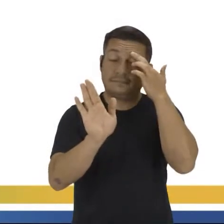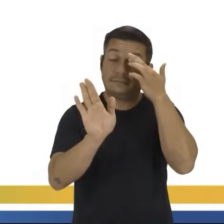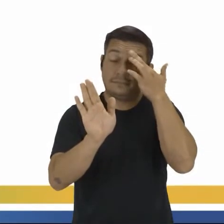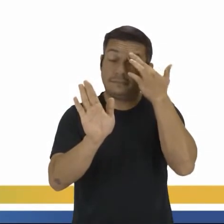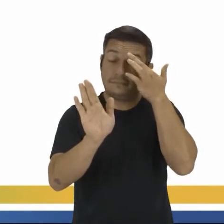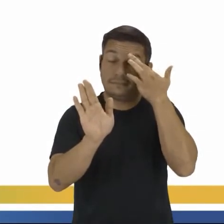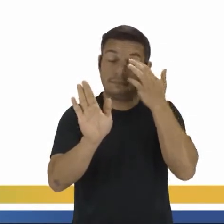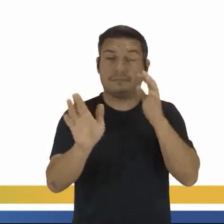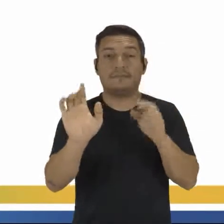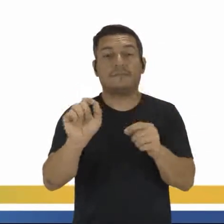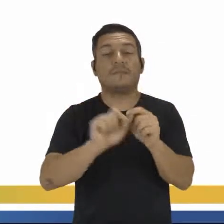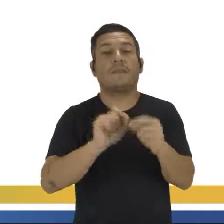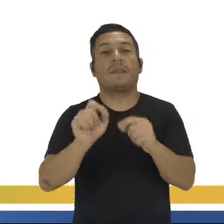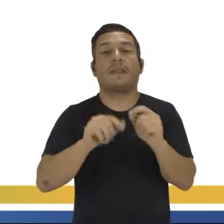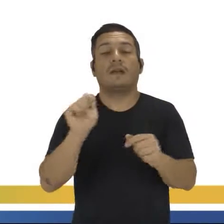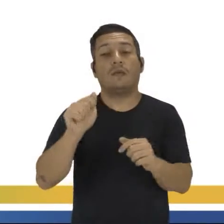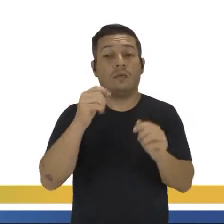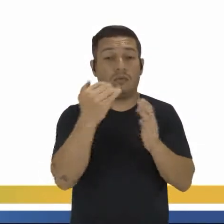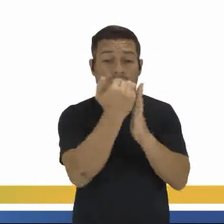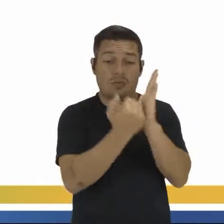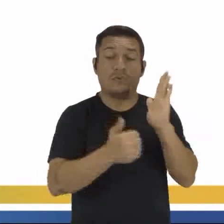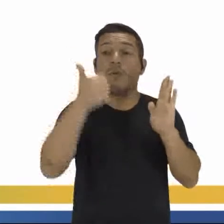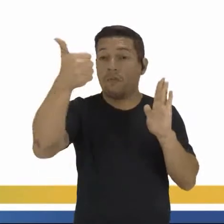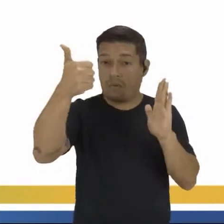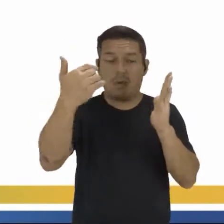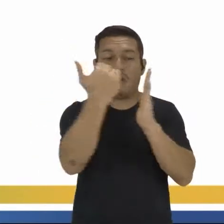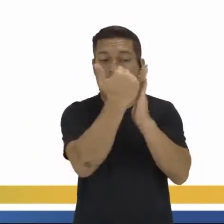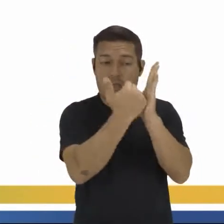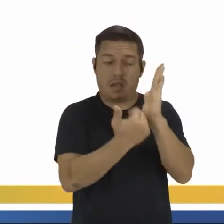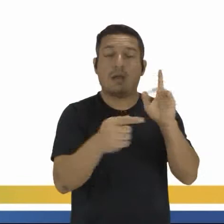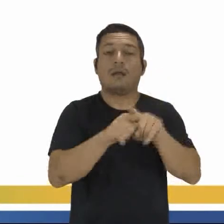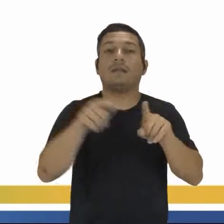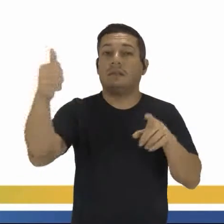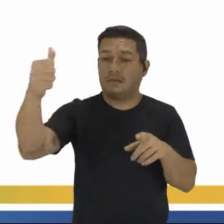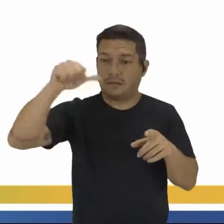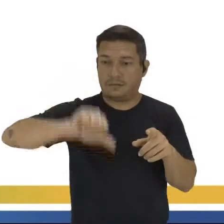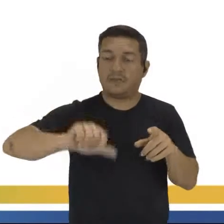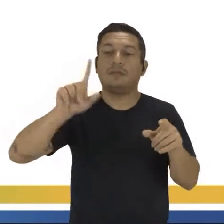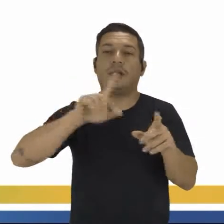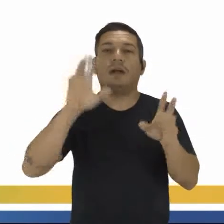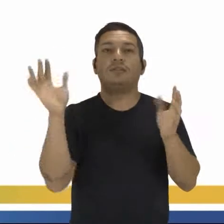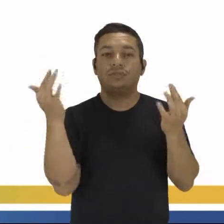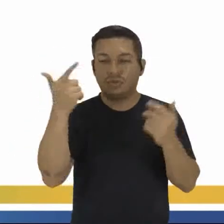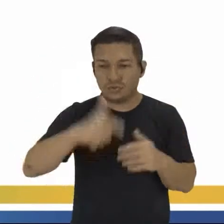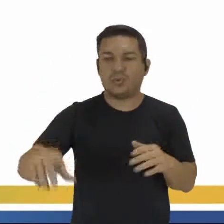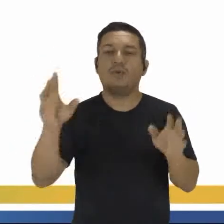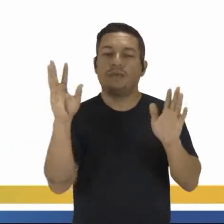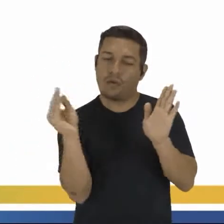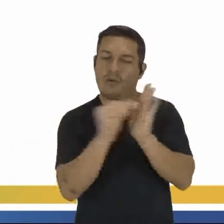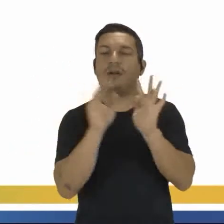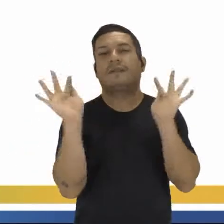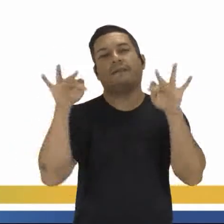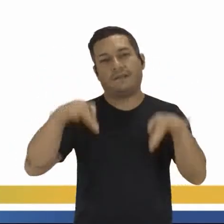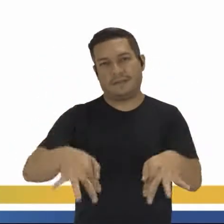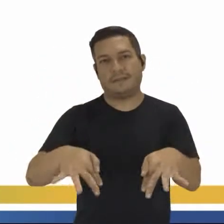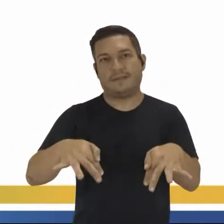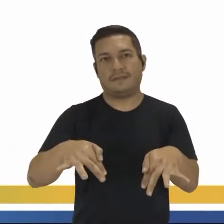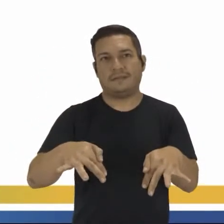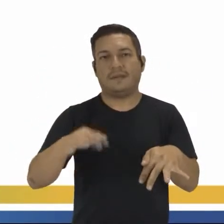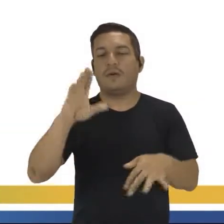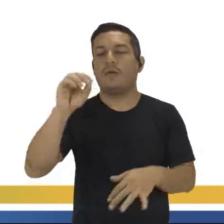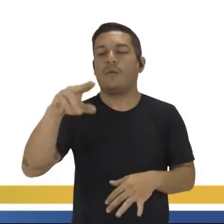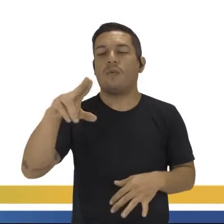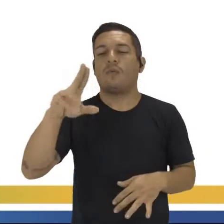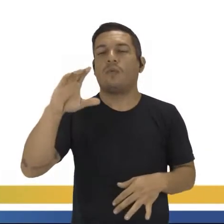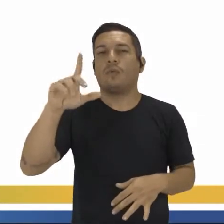com aspectos favoráveis quanto o parágrafo com aspectos contrários está sendo retomado aí na minha conclusão. A